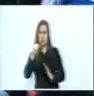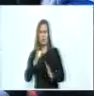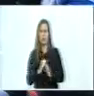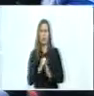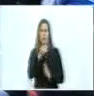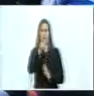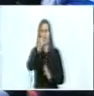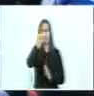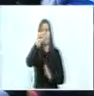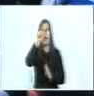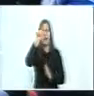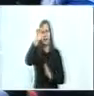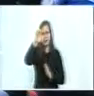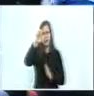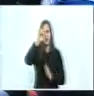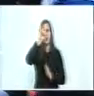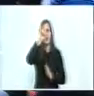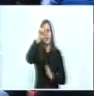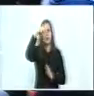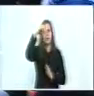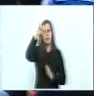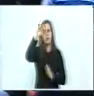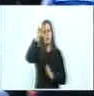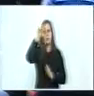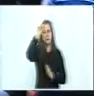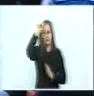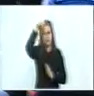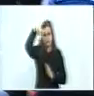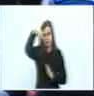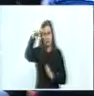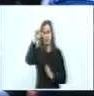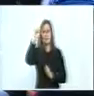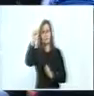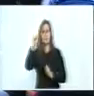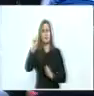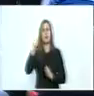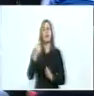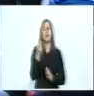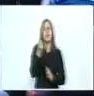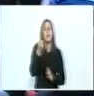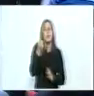do Piranga, SINVALP, no valor de